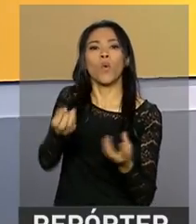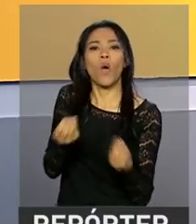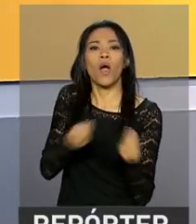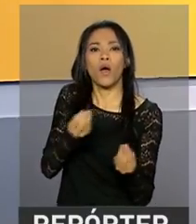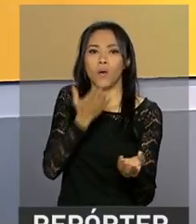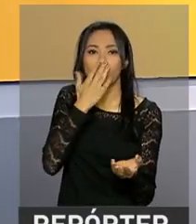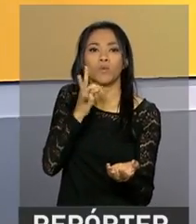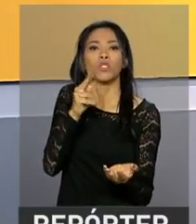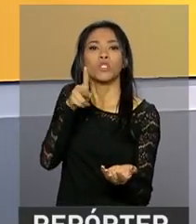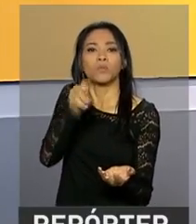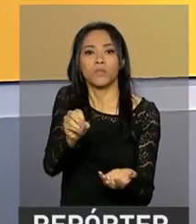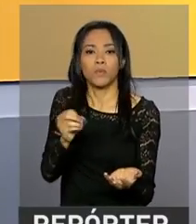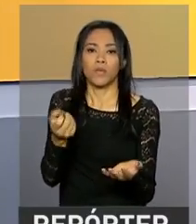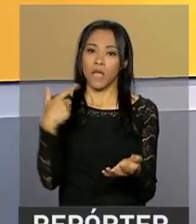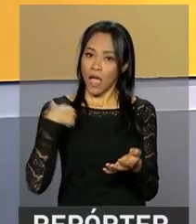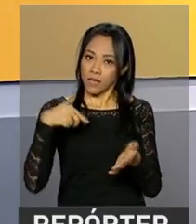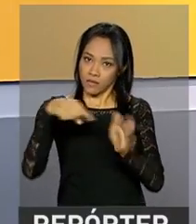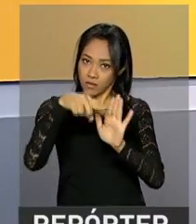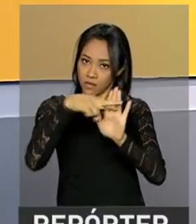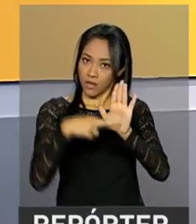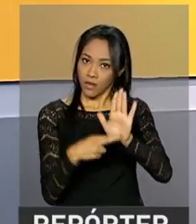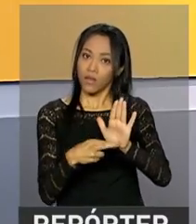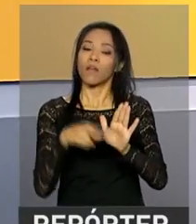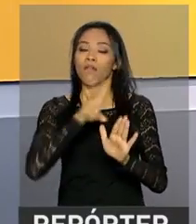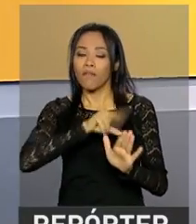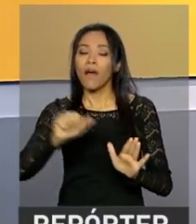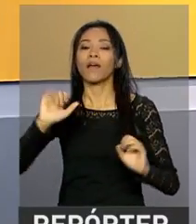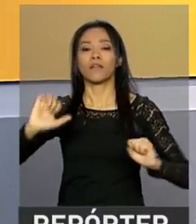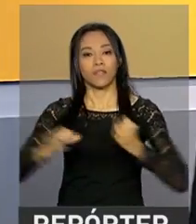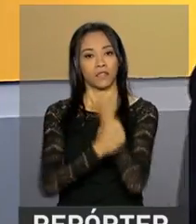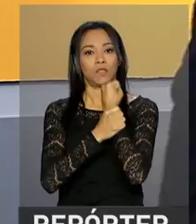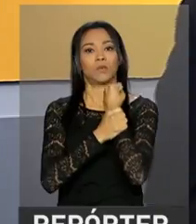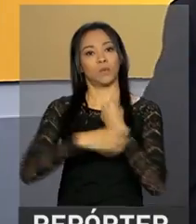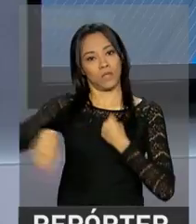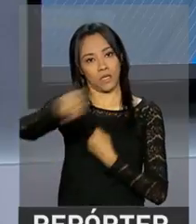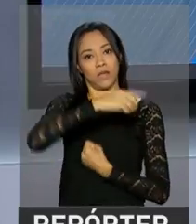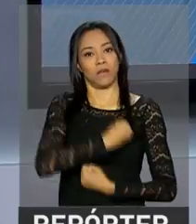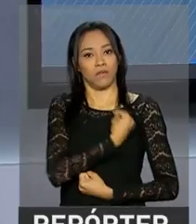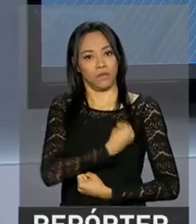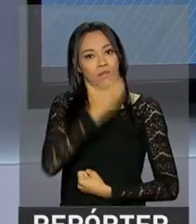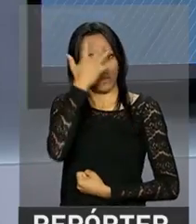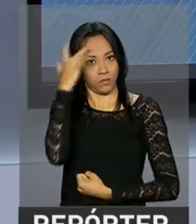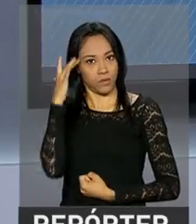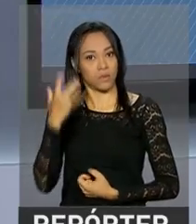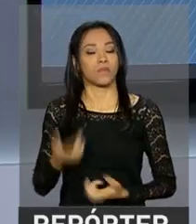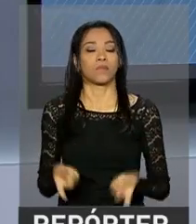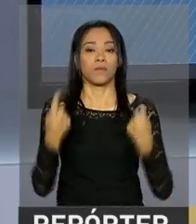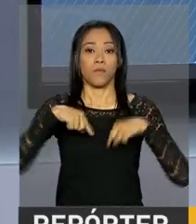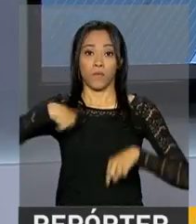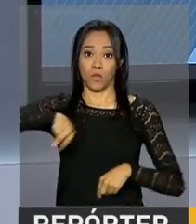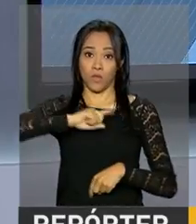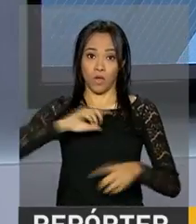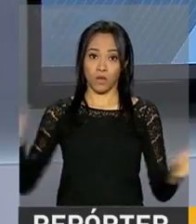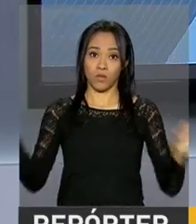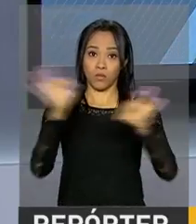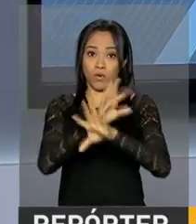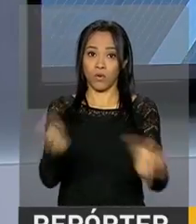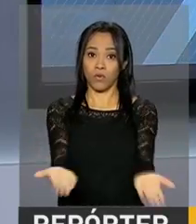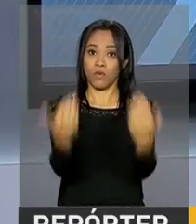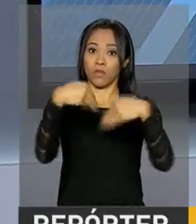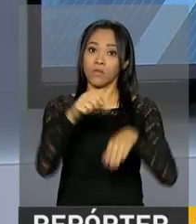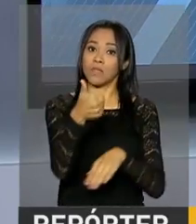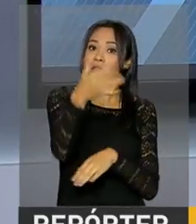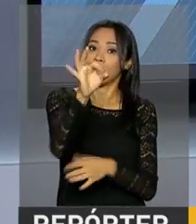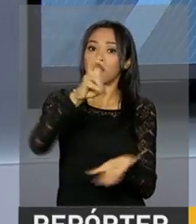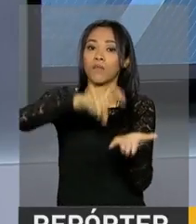essas normas vão preservar a segurança das pessoas e nós estamos por aqui voltamos às 10 da manhã